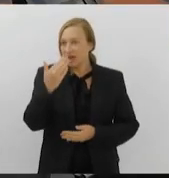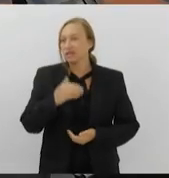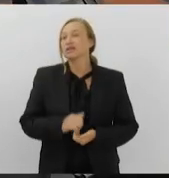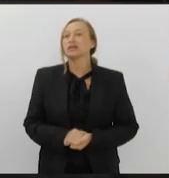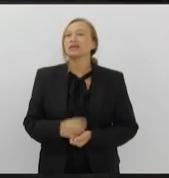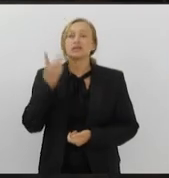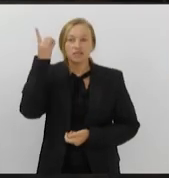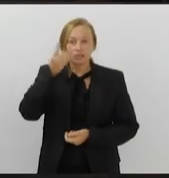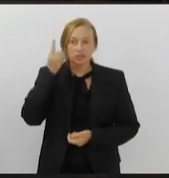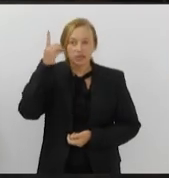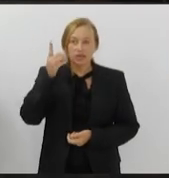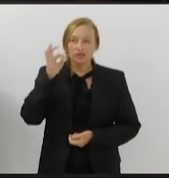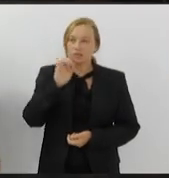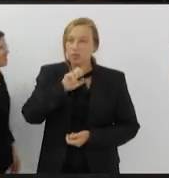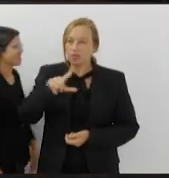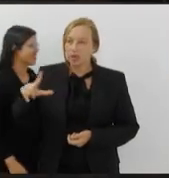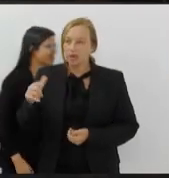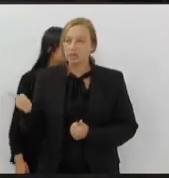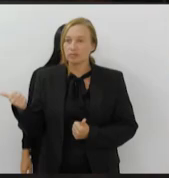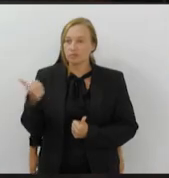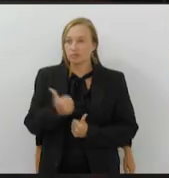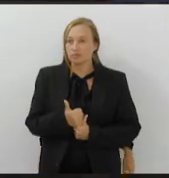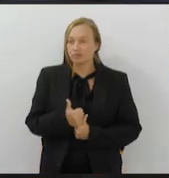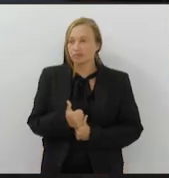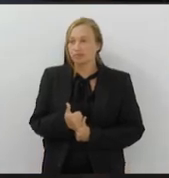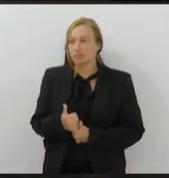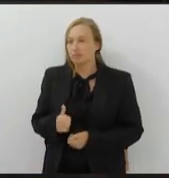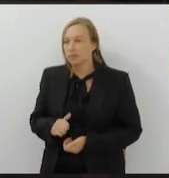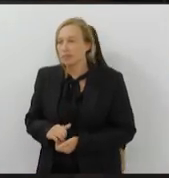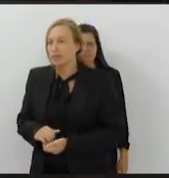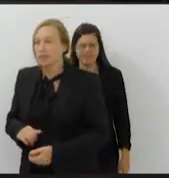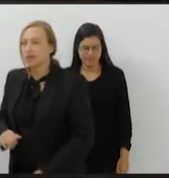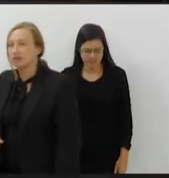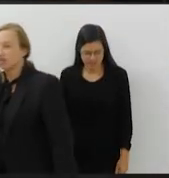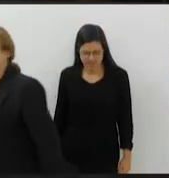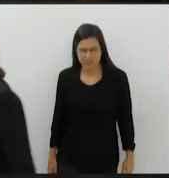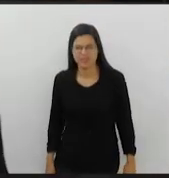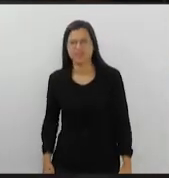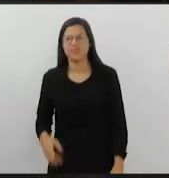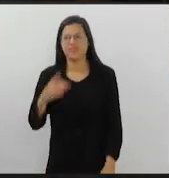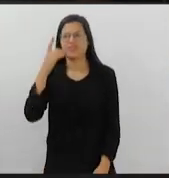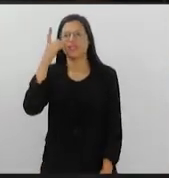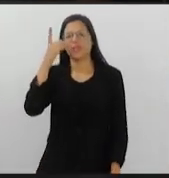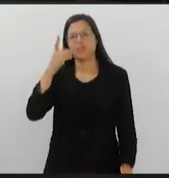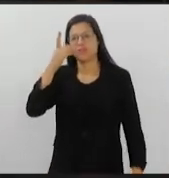deputado Felipe Poubel. O próximo orador inscrito, deputado Jair Bittencourt.